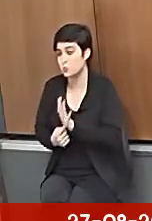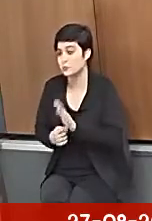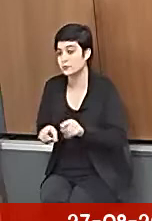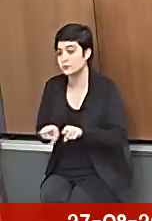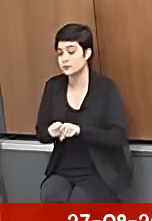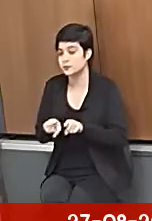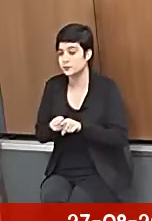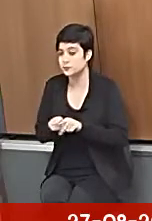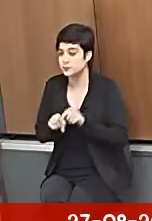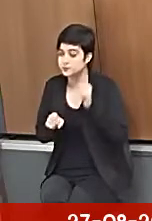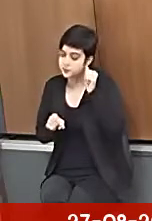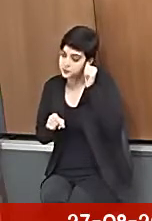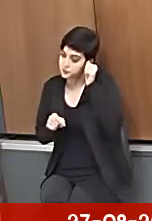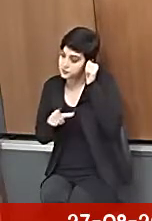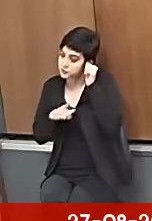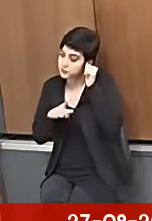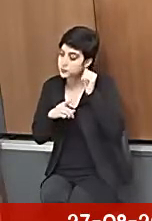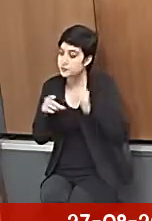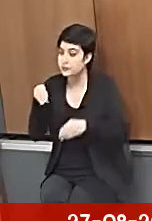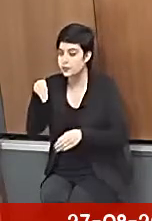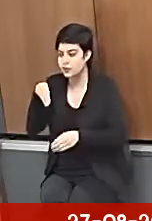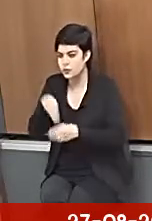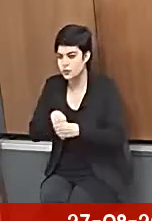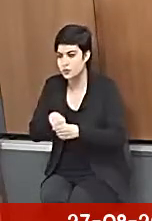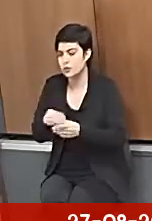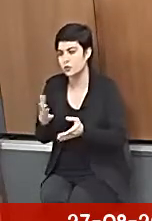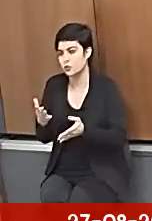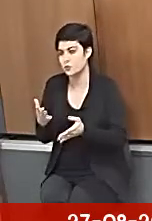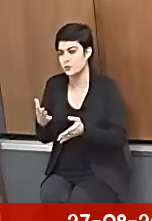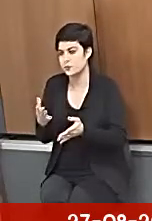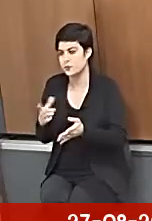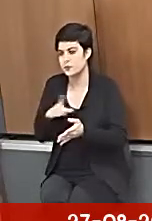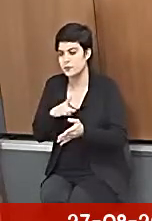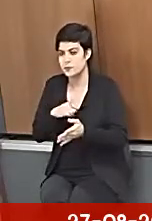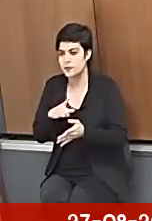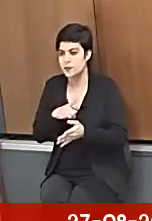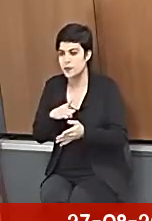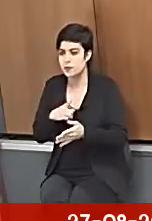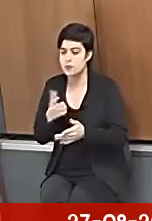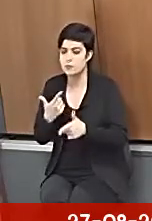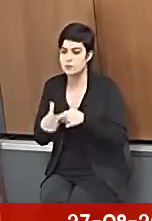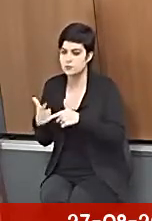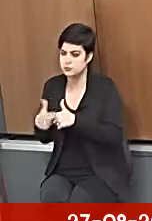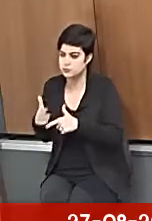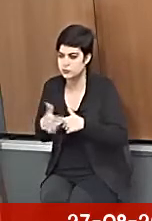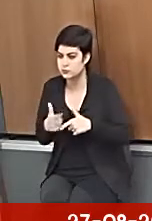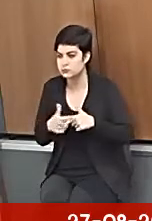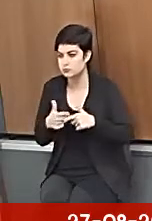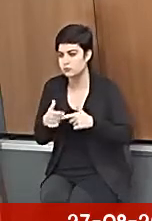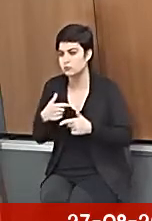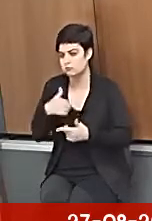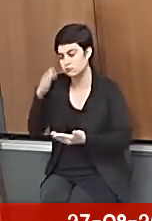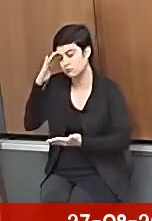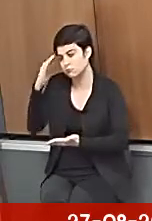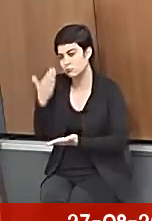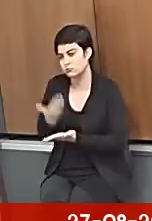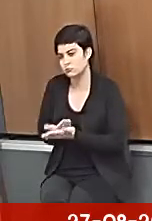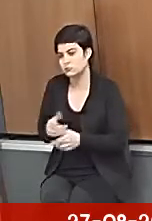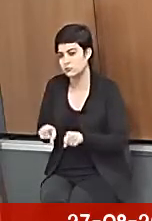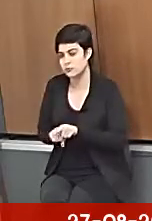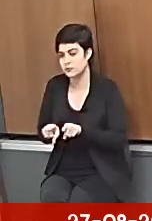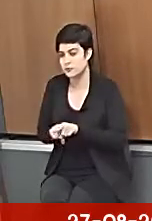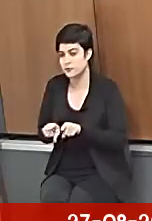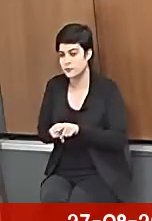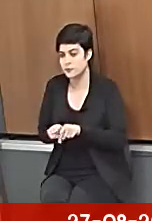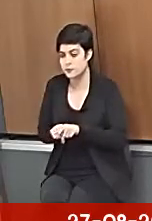aqui dentro das questões legais dentro do percentual que foi levantado produtor renato eu concordo em gênero número e grau